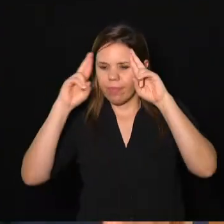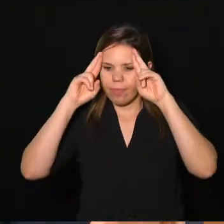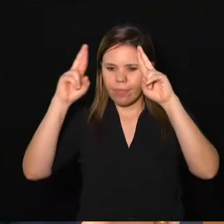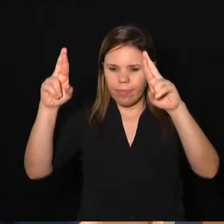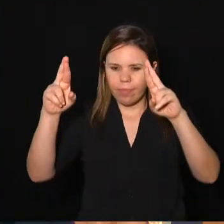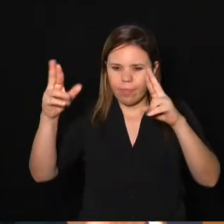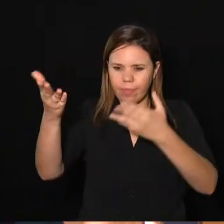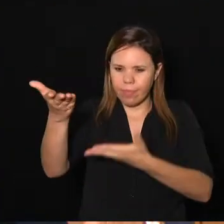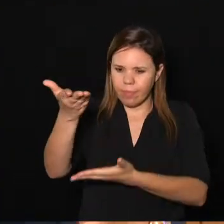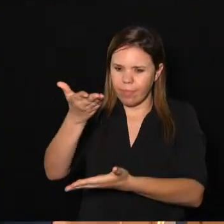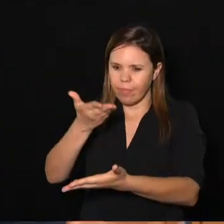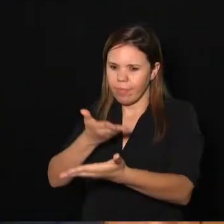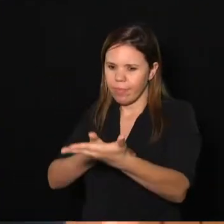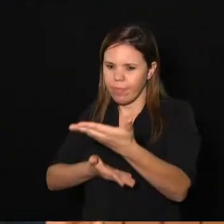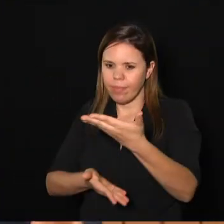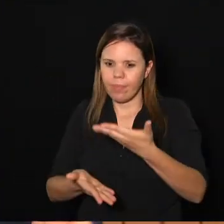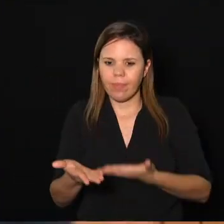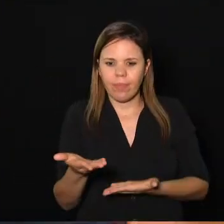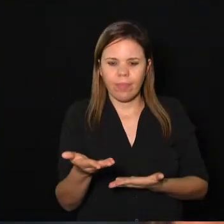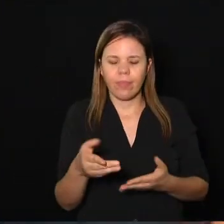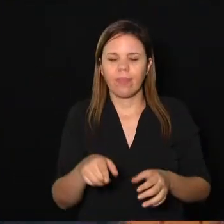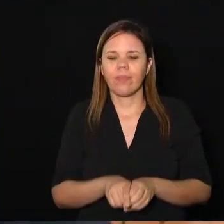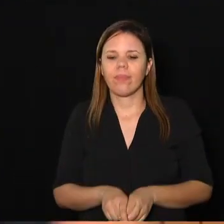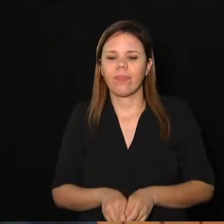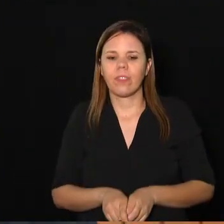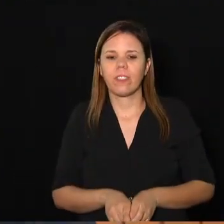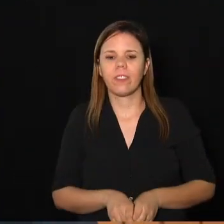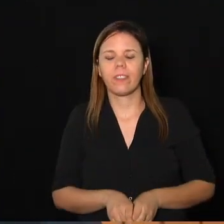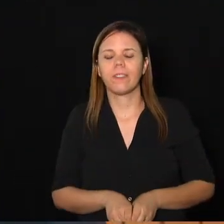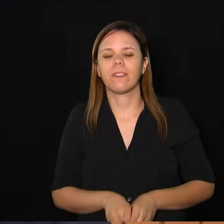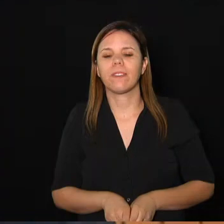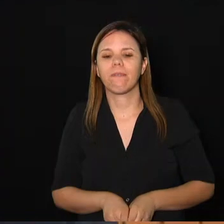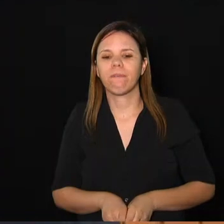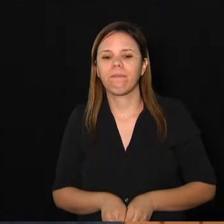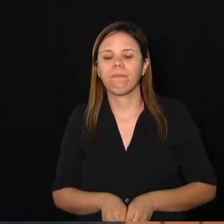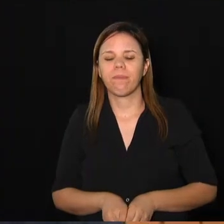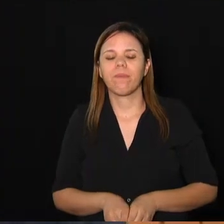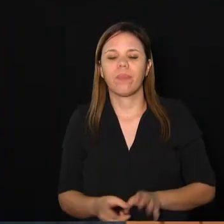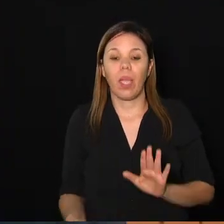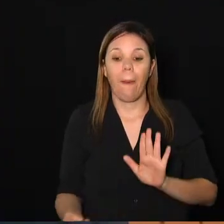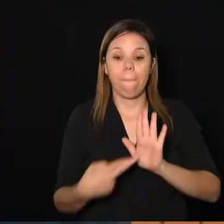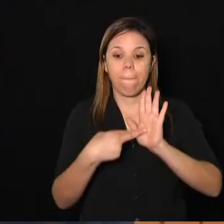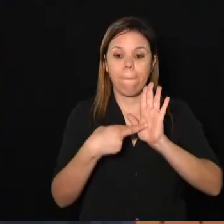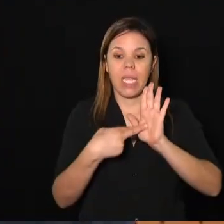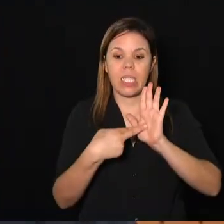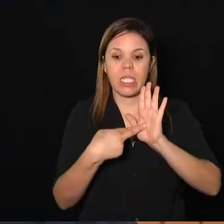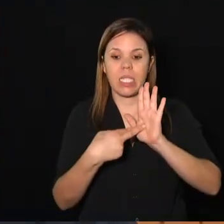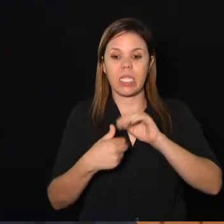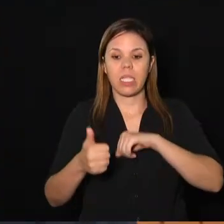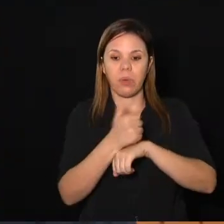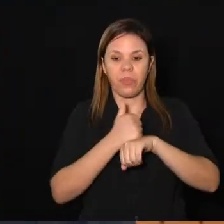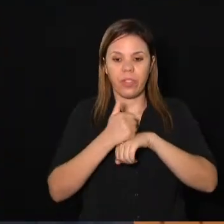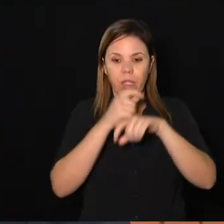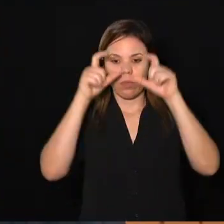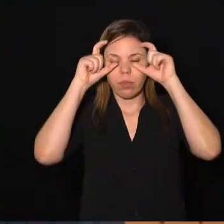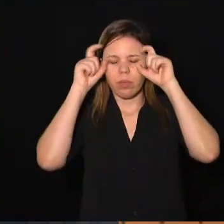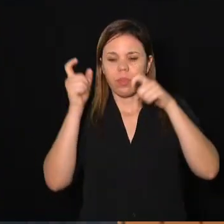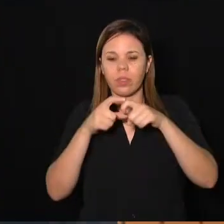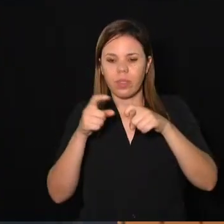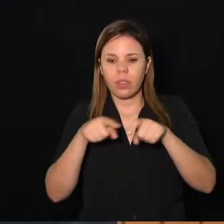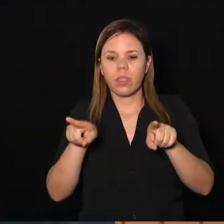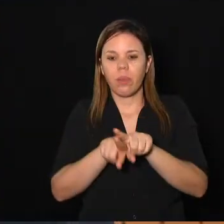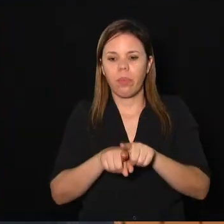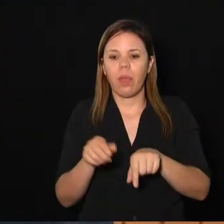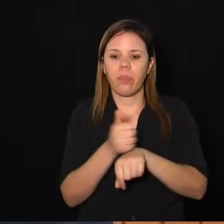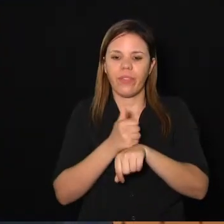mútuo tanto ambos as partes aqui representando os oftalmologistas também como os optometristas